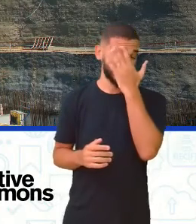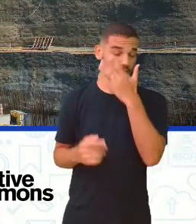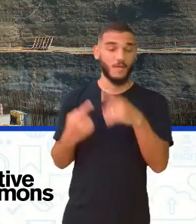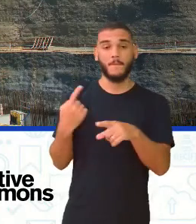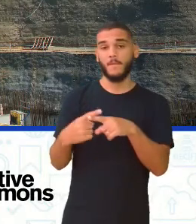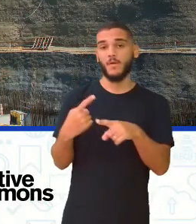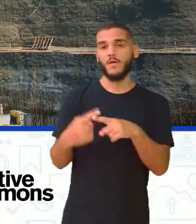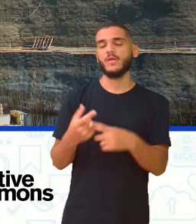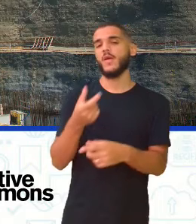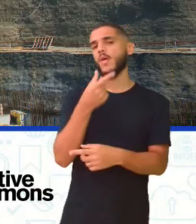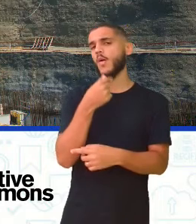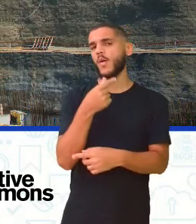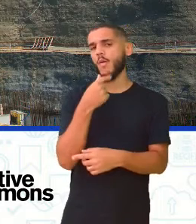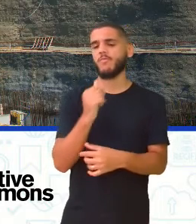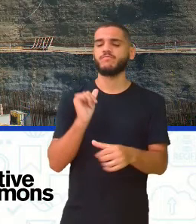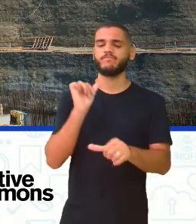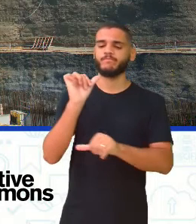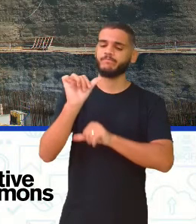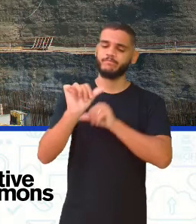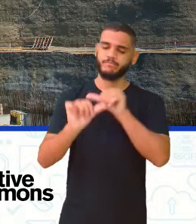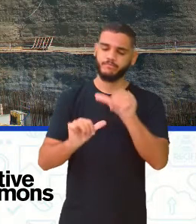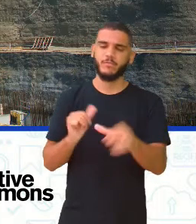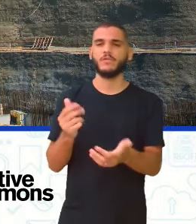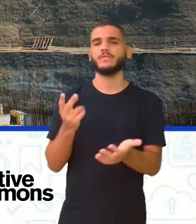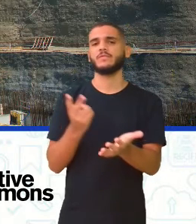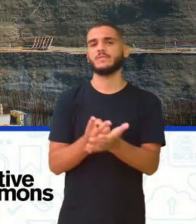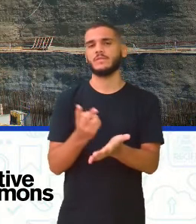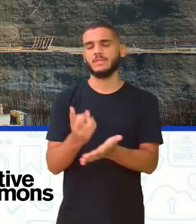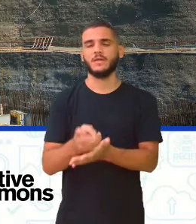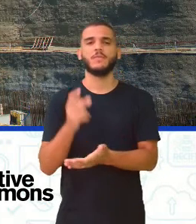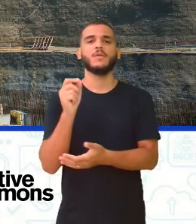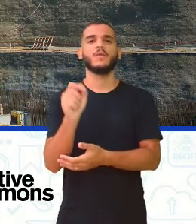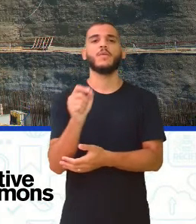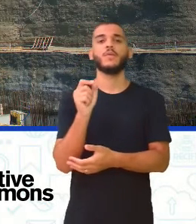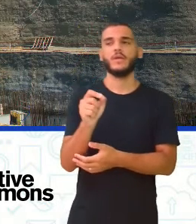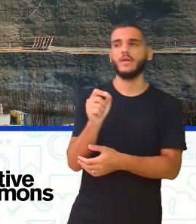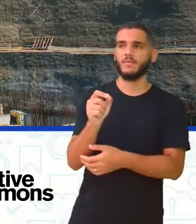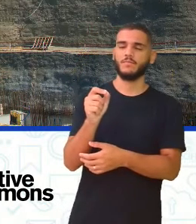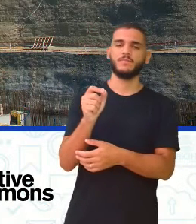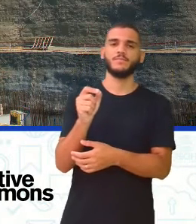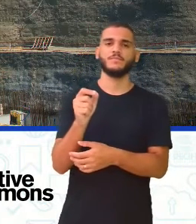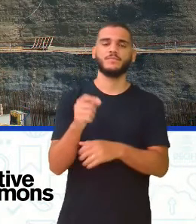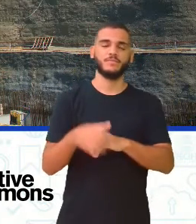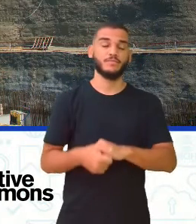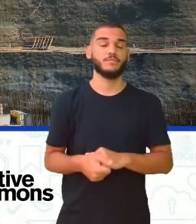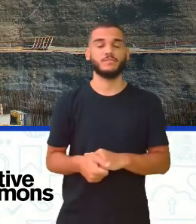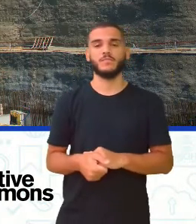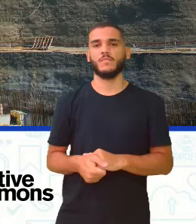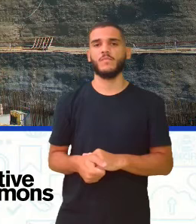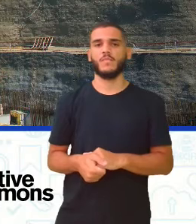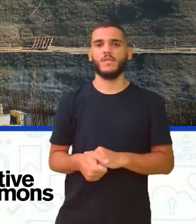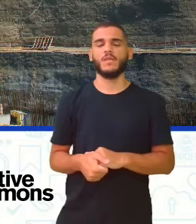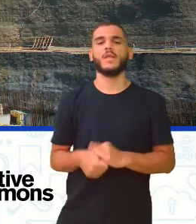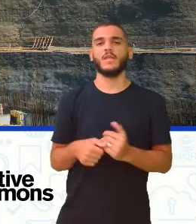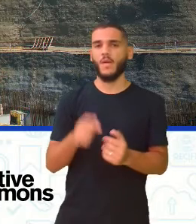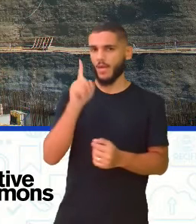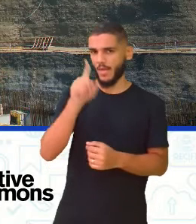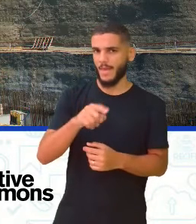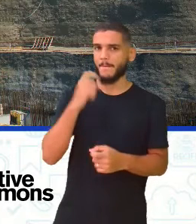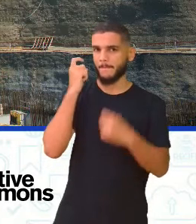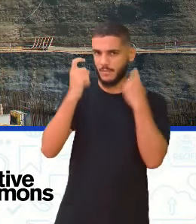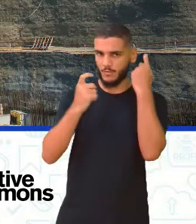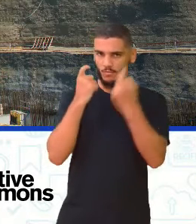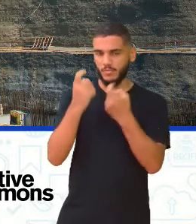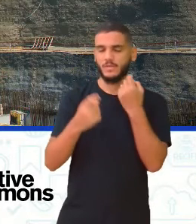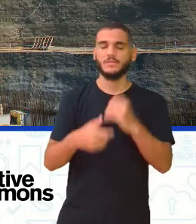ser humano ele vai aí modificar de acordo com as suas, aí a questão preocupante, com